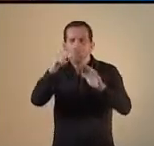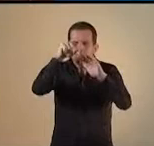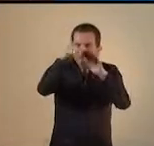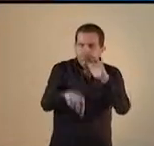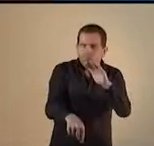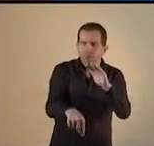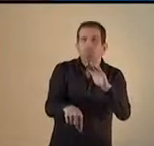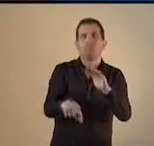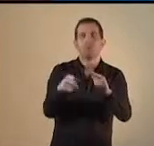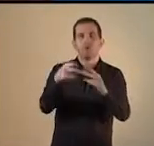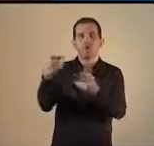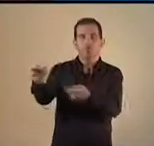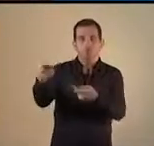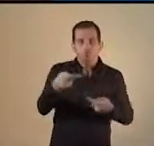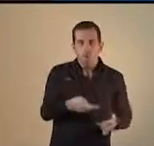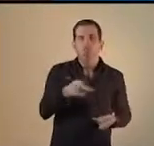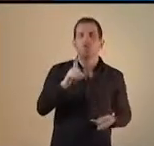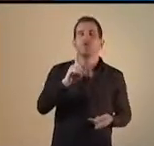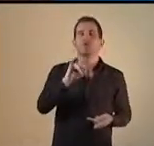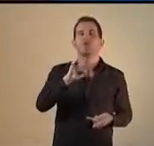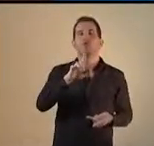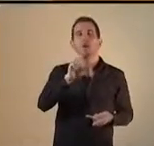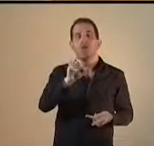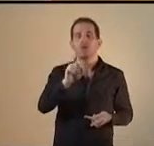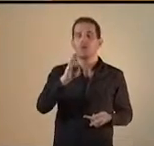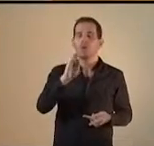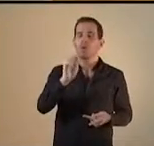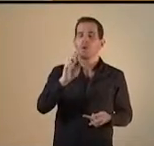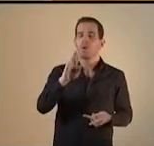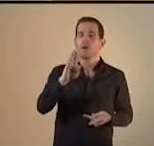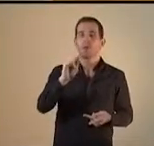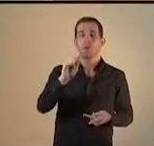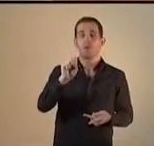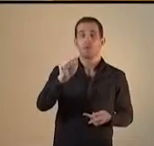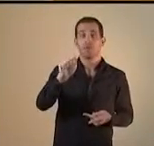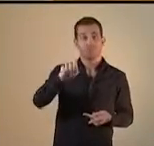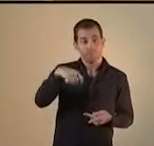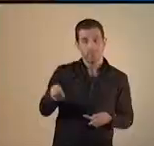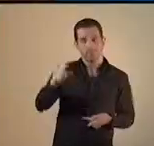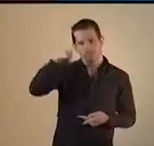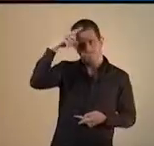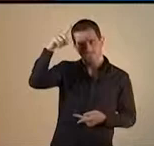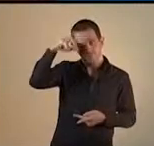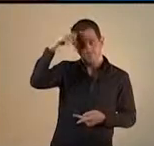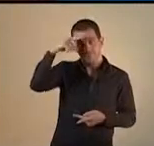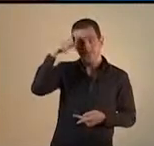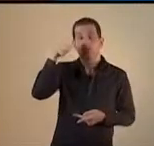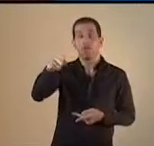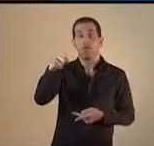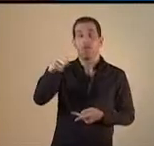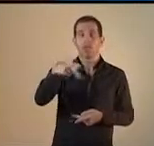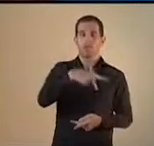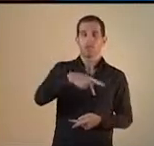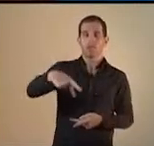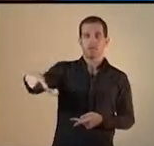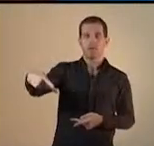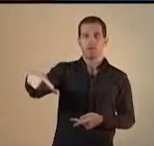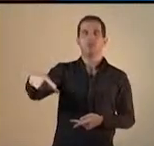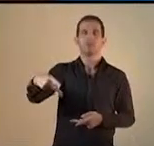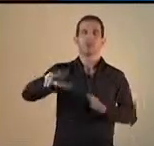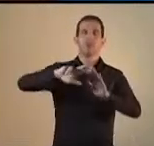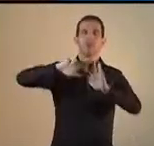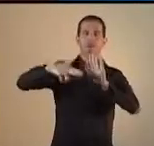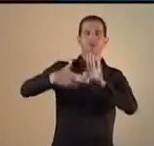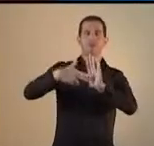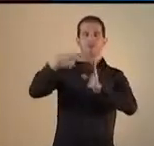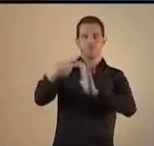isso? Nós convidamos Diego Barbosa. Ele é presidente da Associação Catarinense de Tradutores e Intérpretes